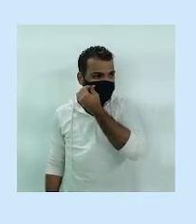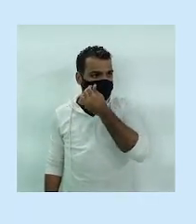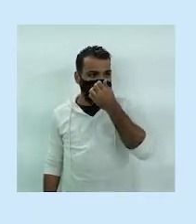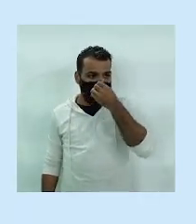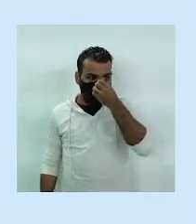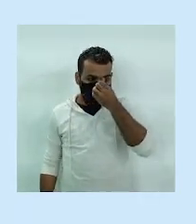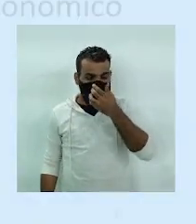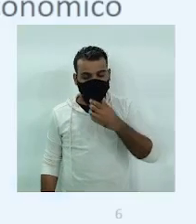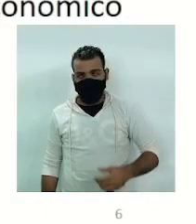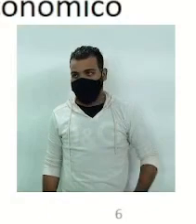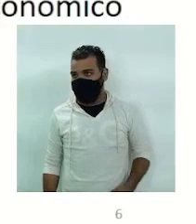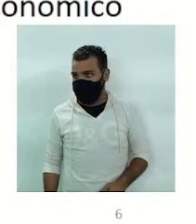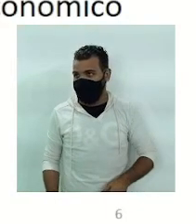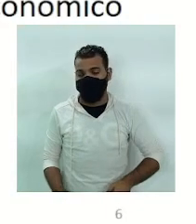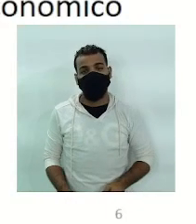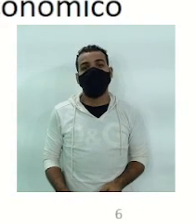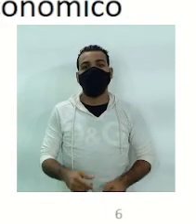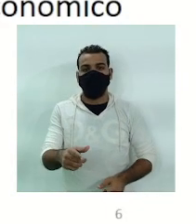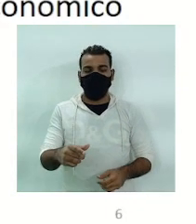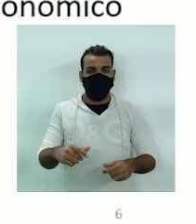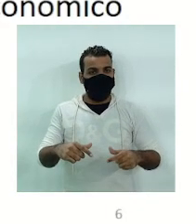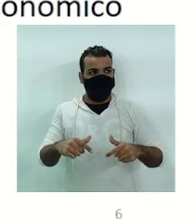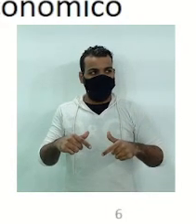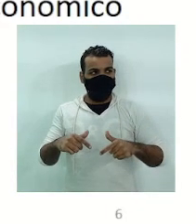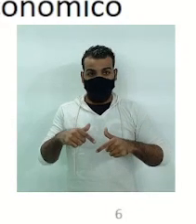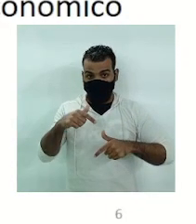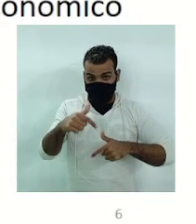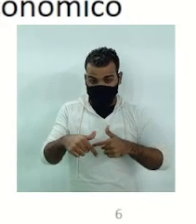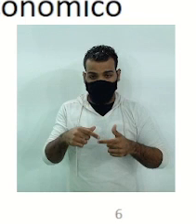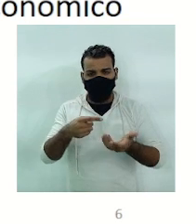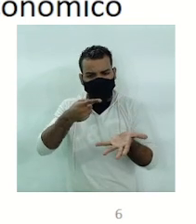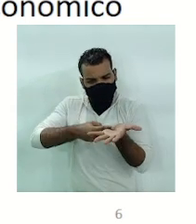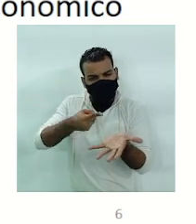as missões jesuíticas